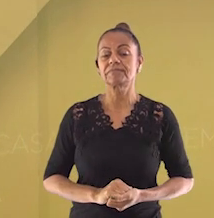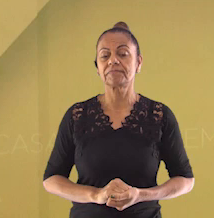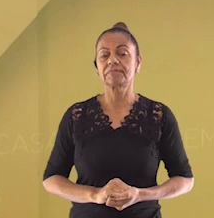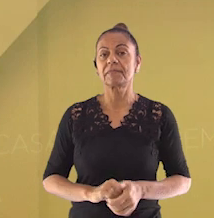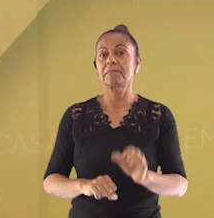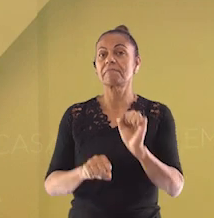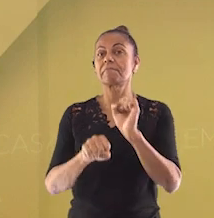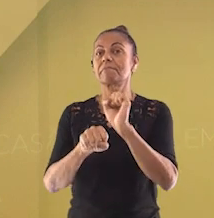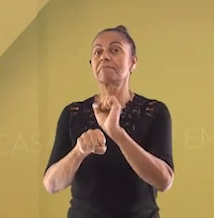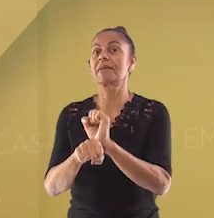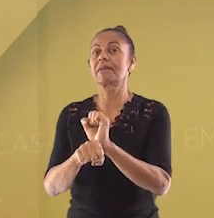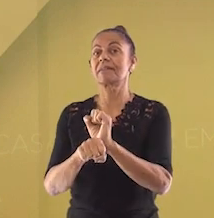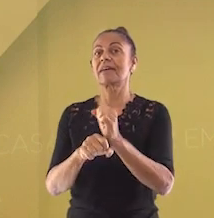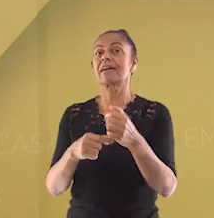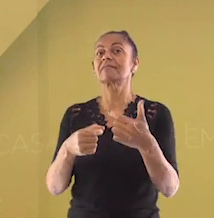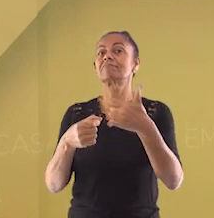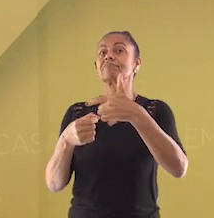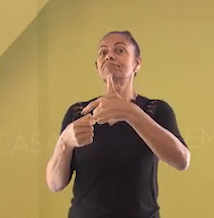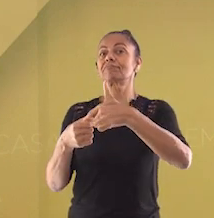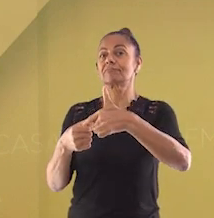um posto de gasolina